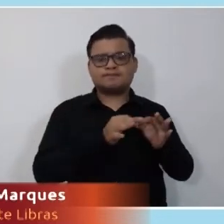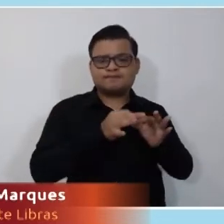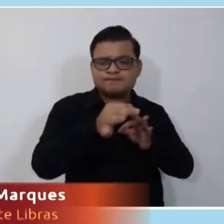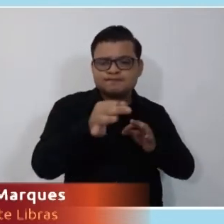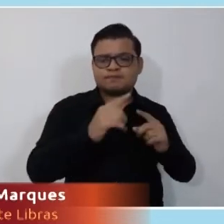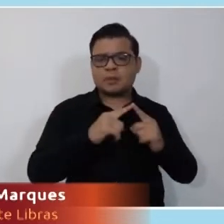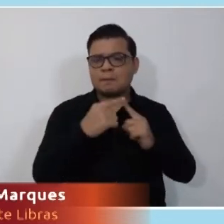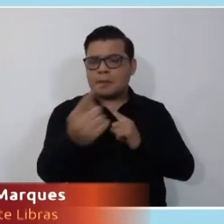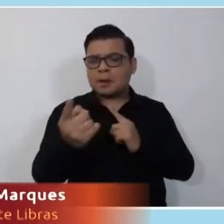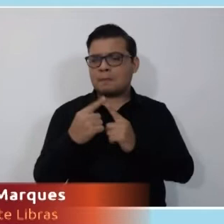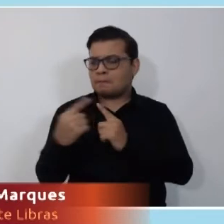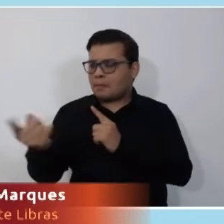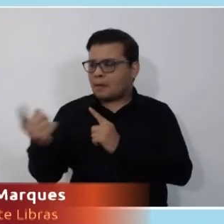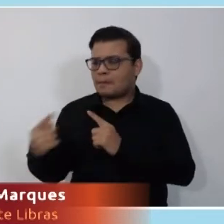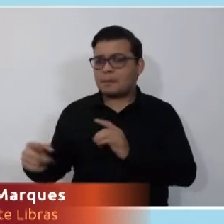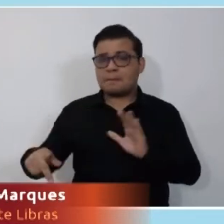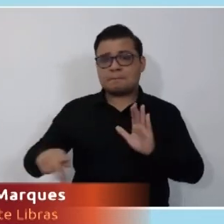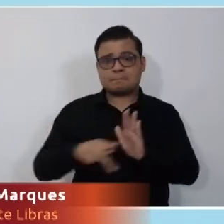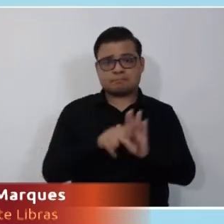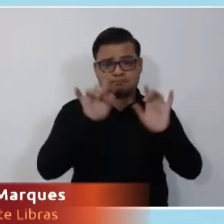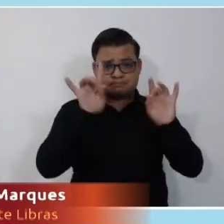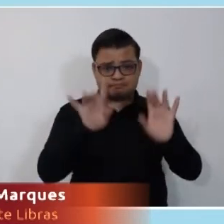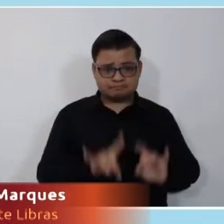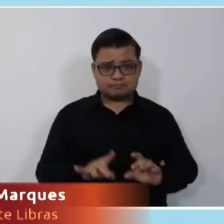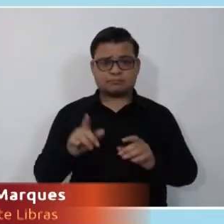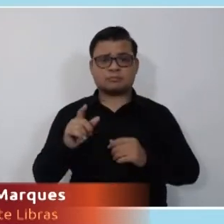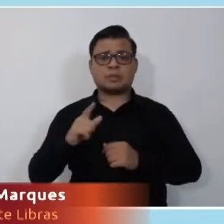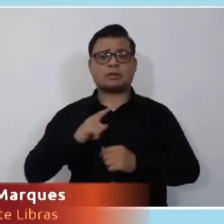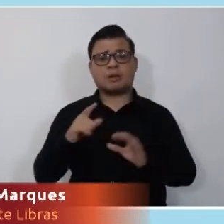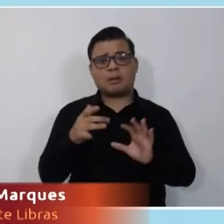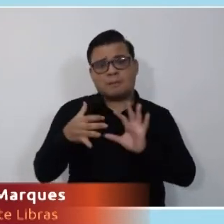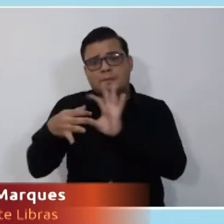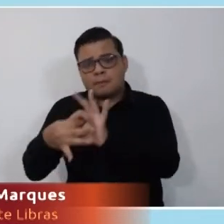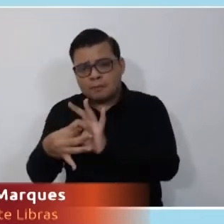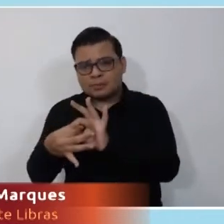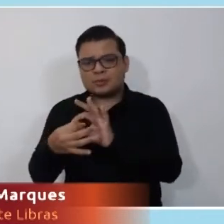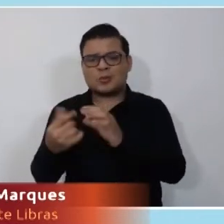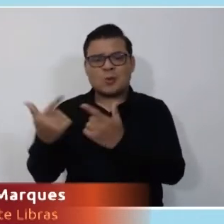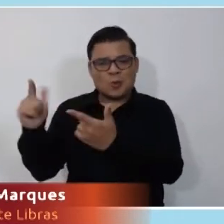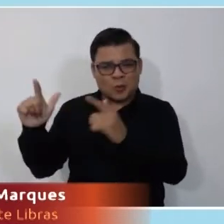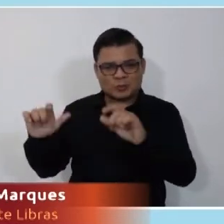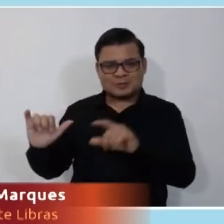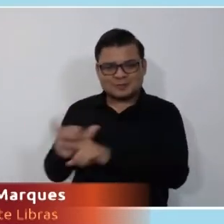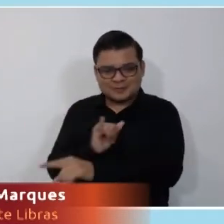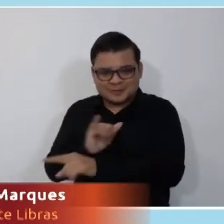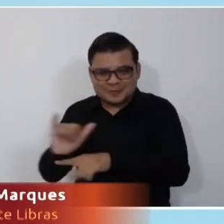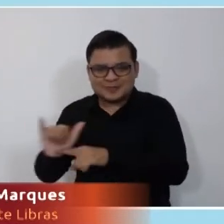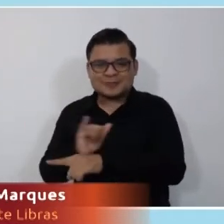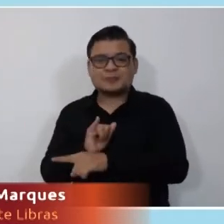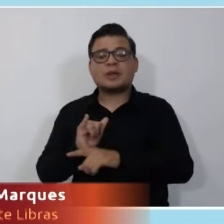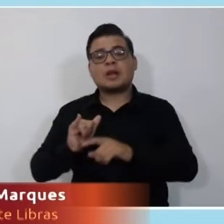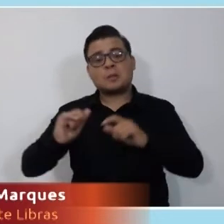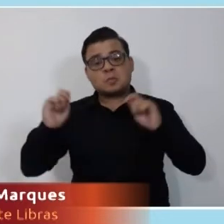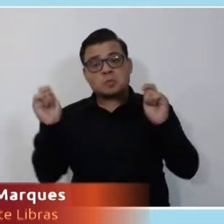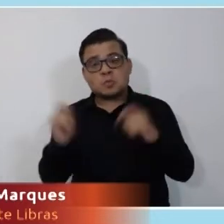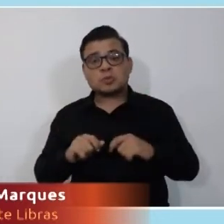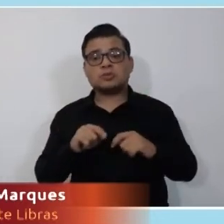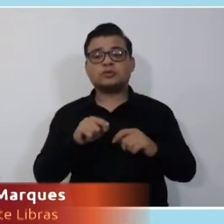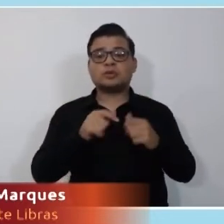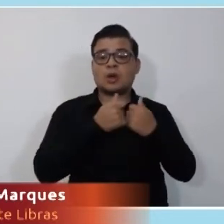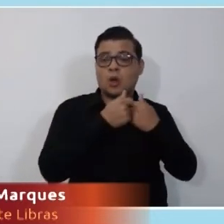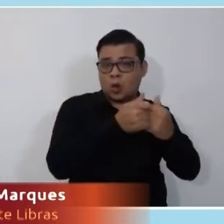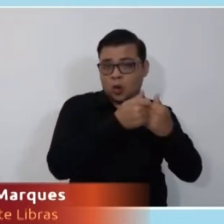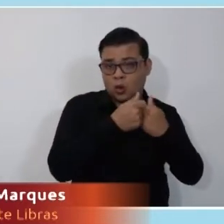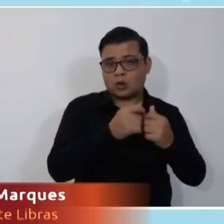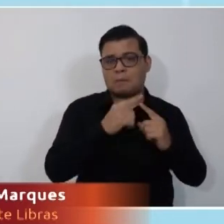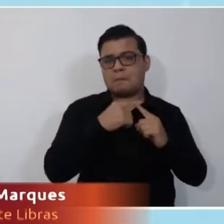extras, integração com outros modais, para que o transporte coletivo volte a ser, de fato, competitivo, atrativo,